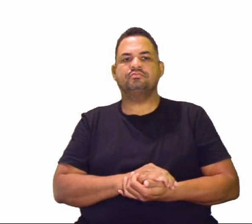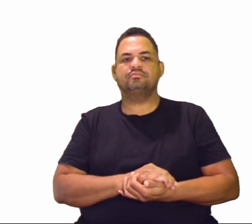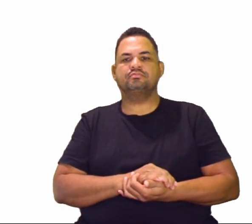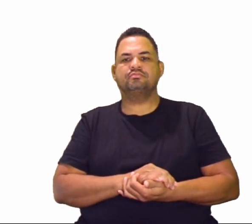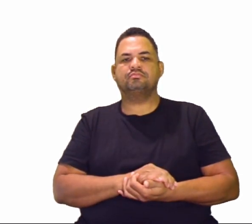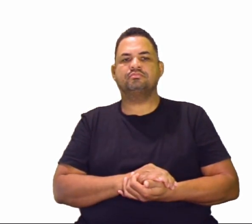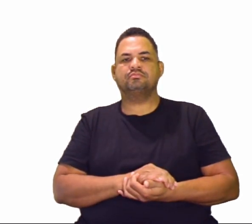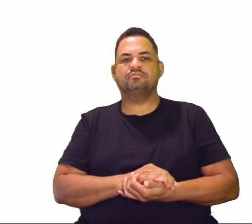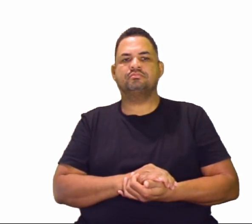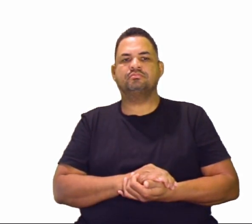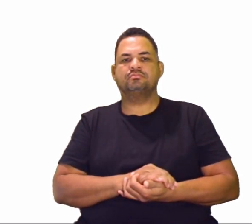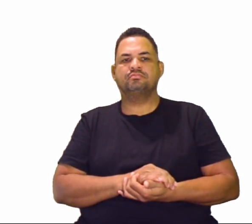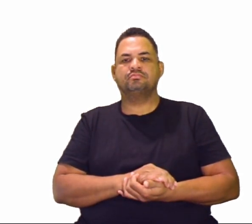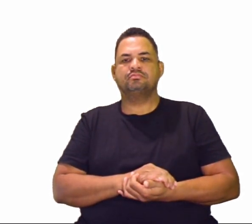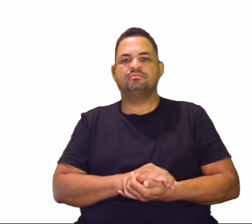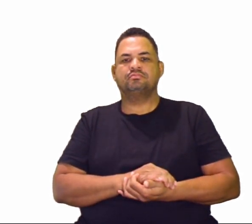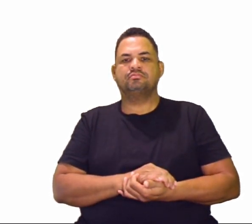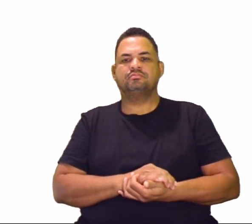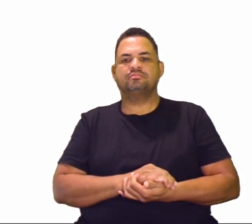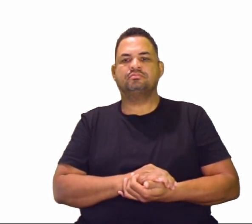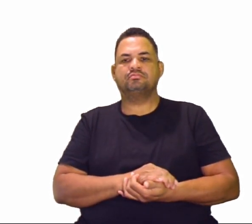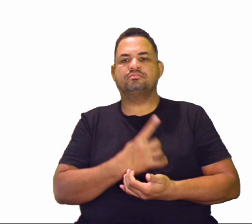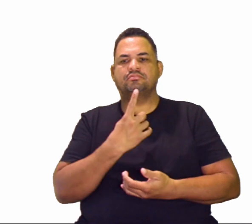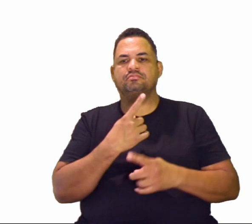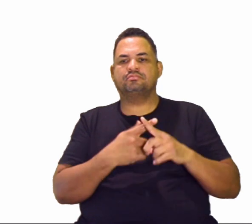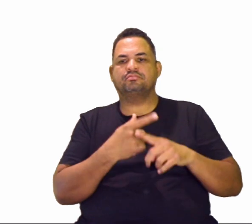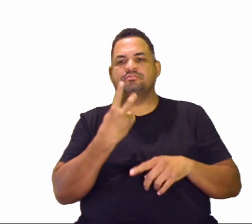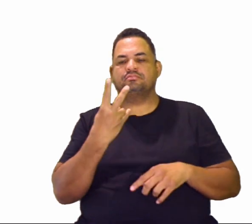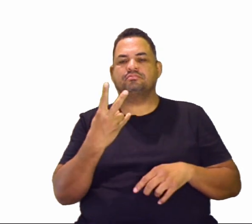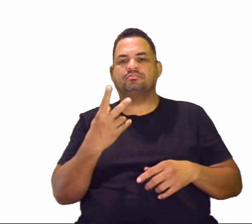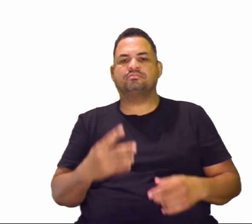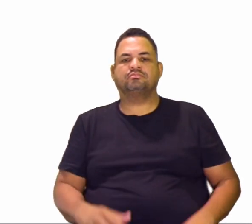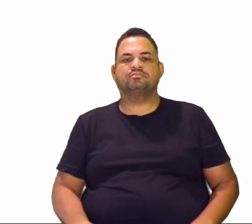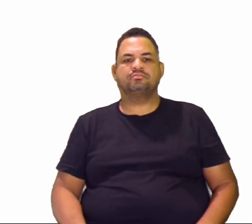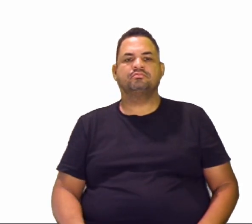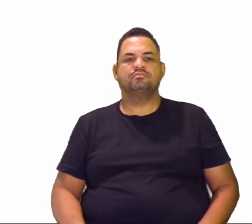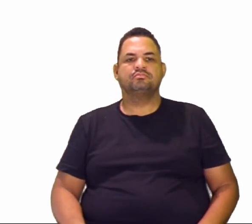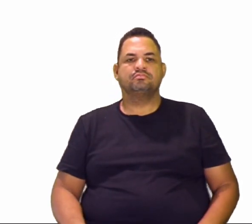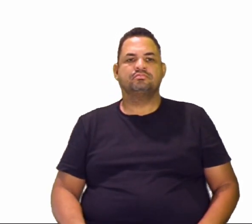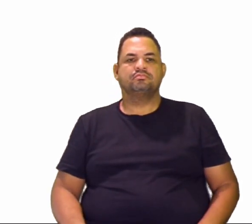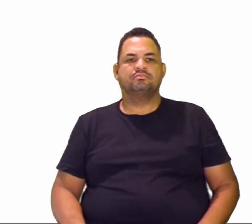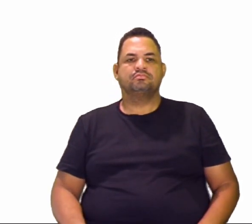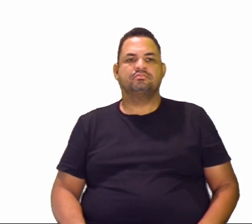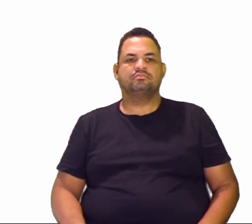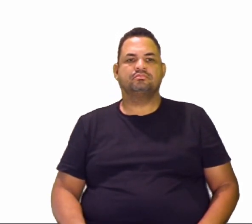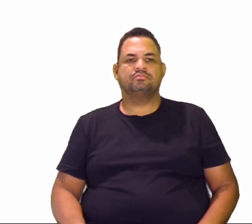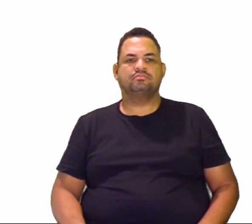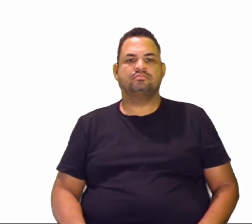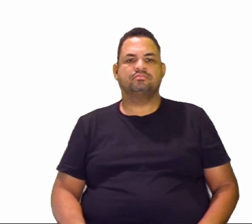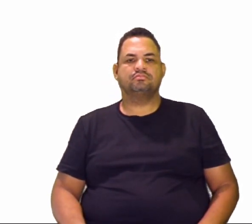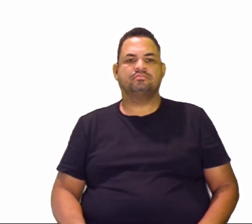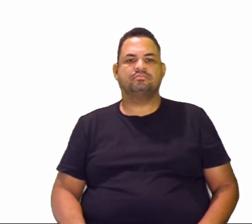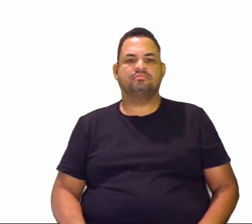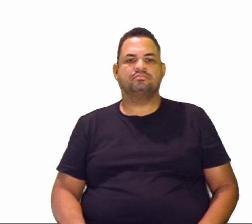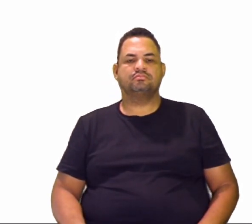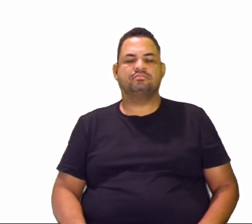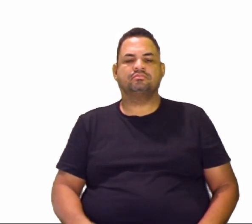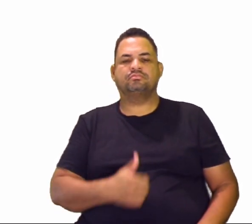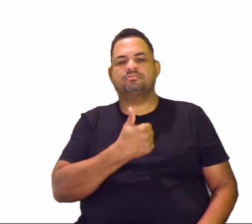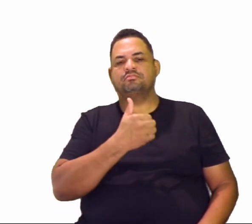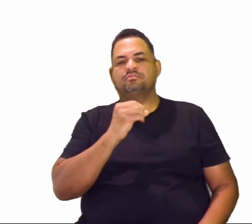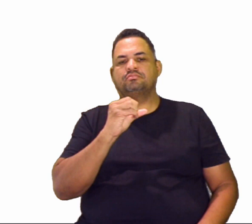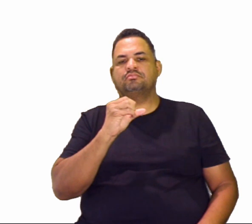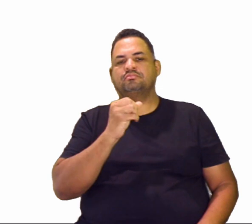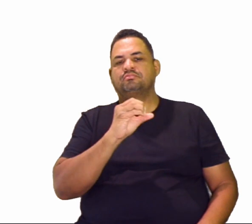o hidrogênio sendo 1, 1 vezes 2. E assim ficaremos, que a massa molar será